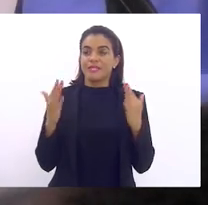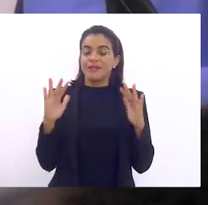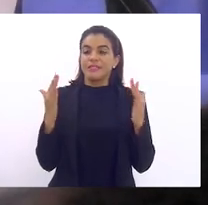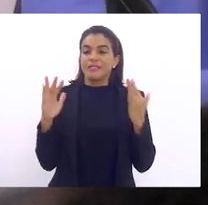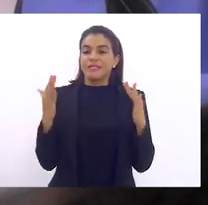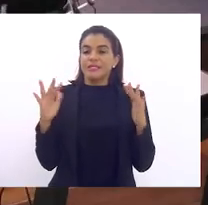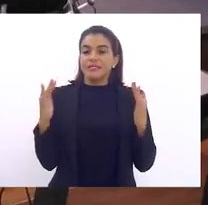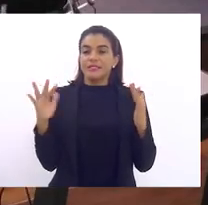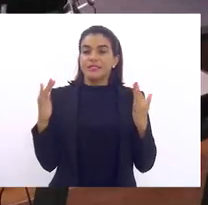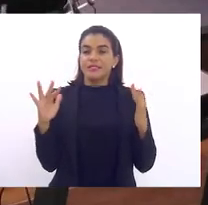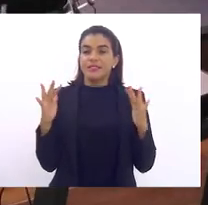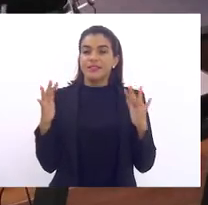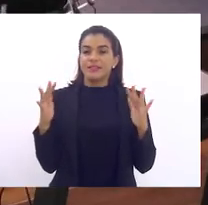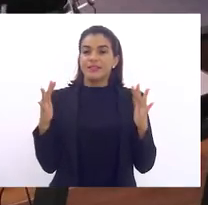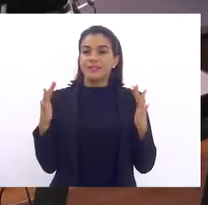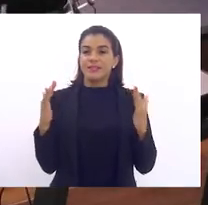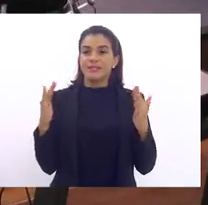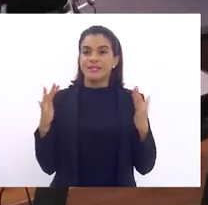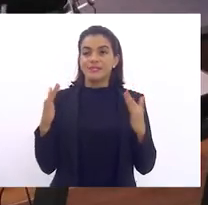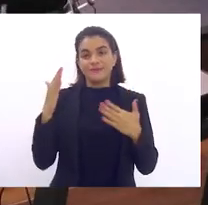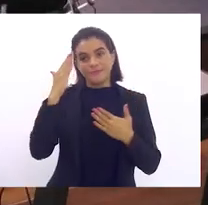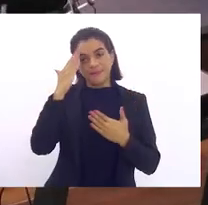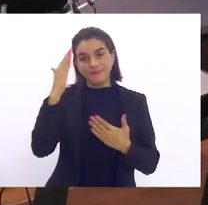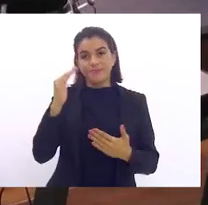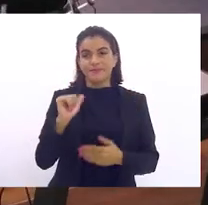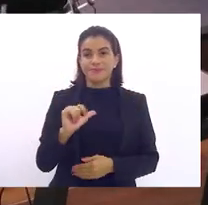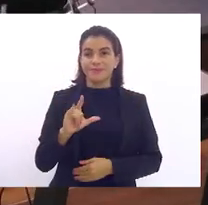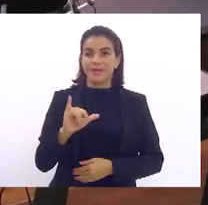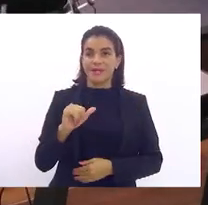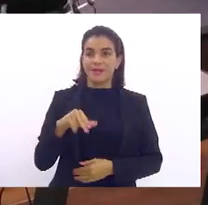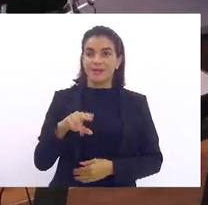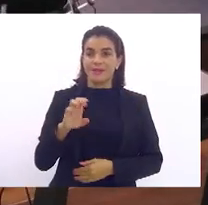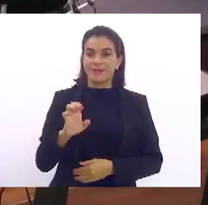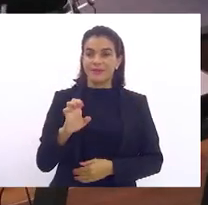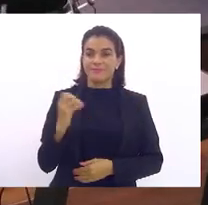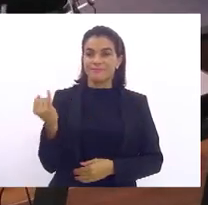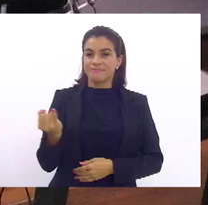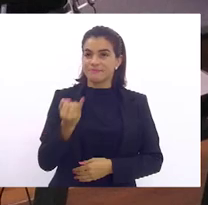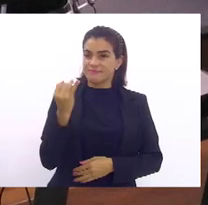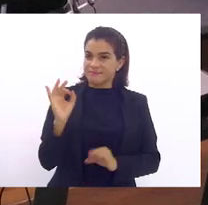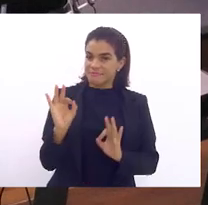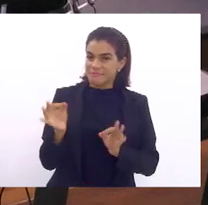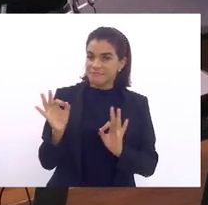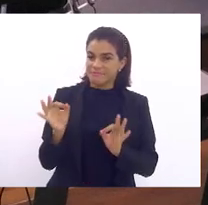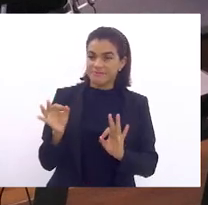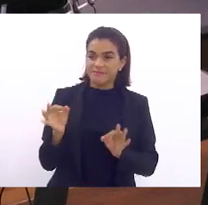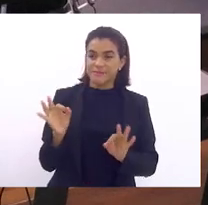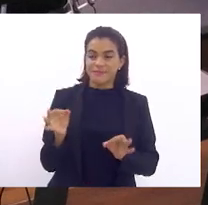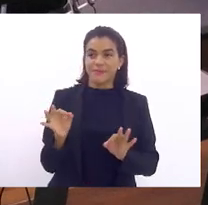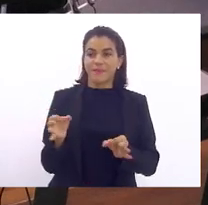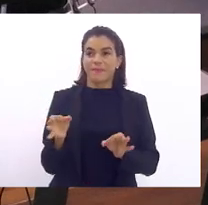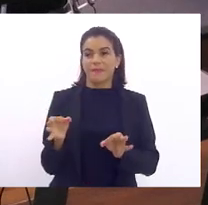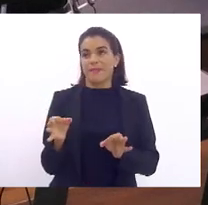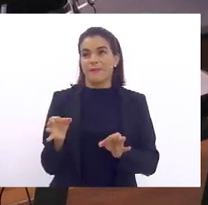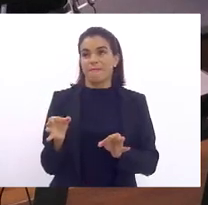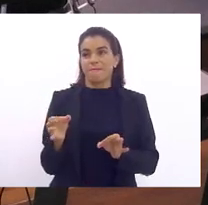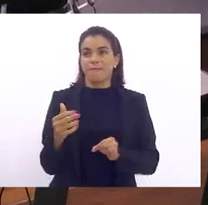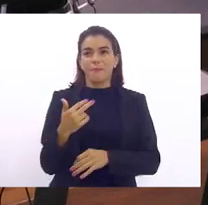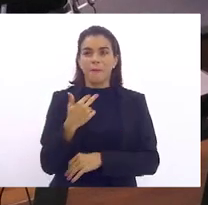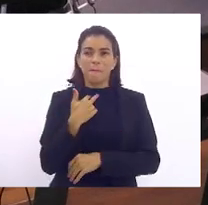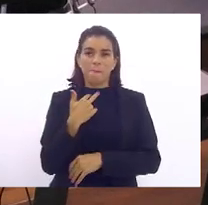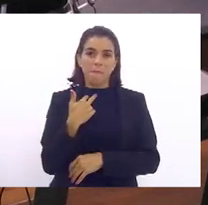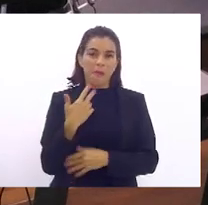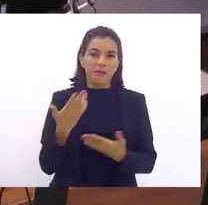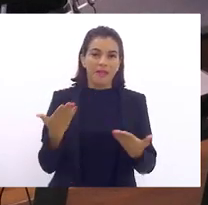todos muito obrigada Aline super importante é claro né a gente não poderia deixar nesse